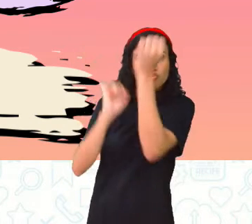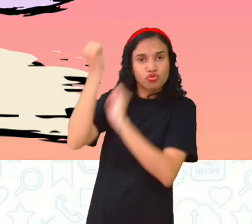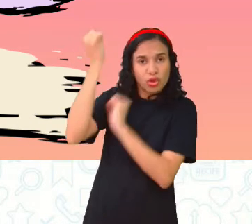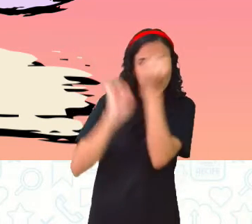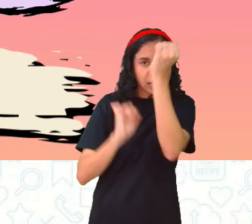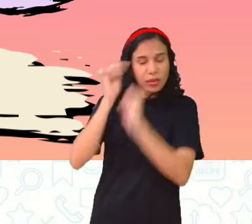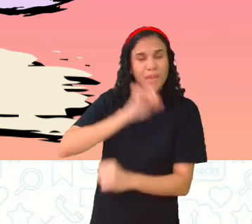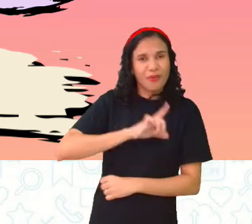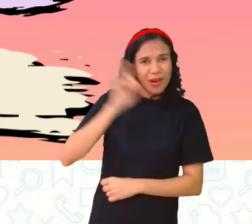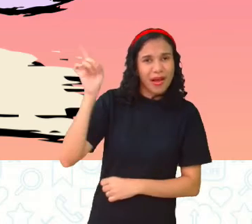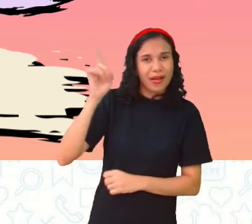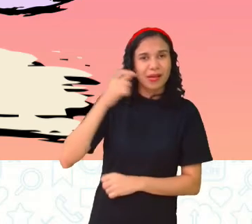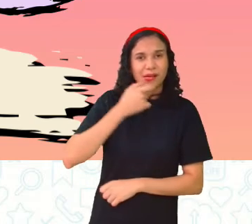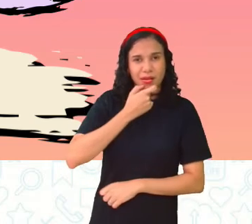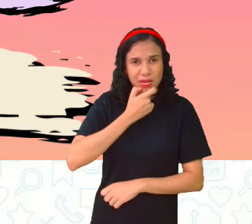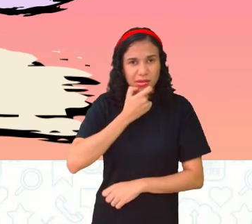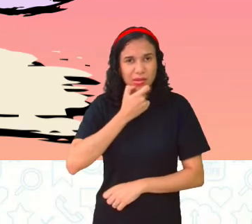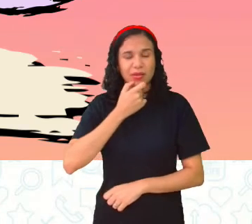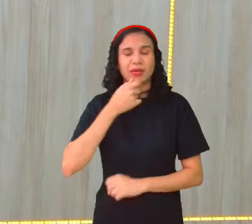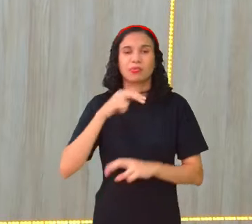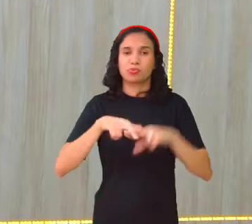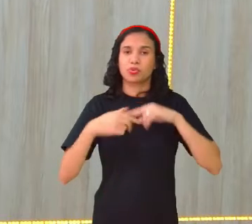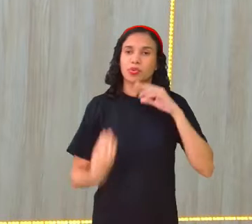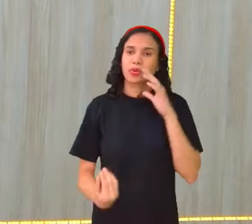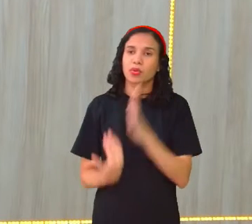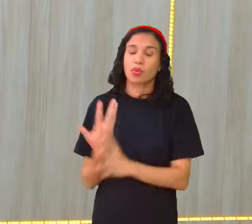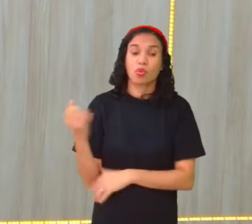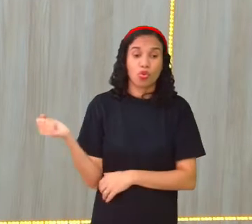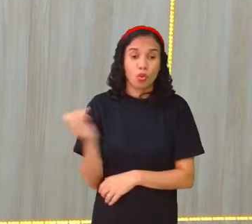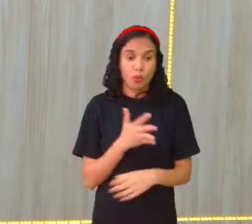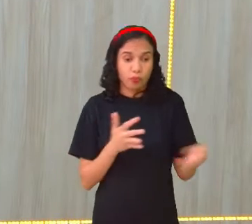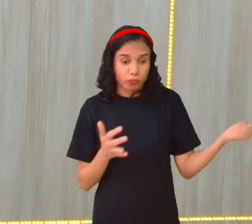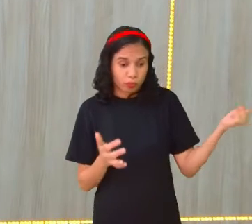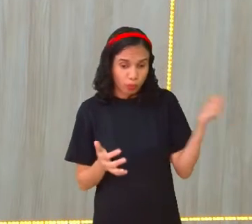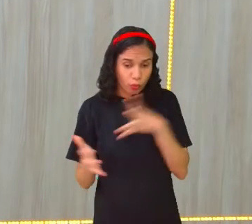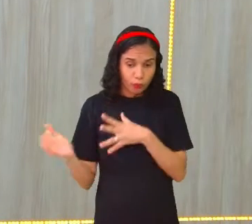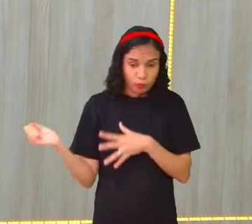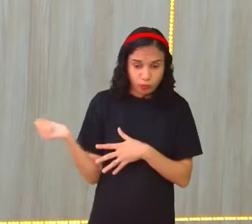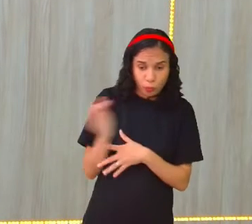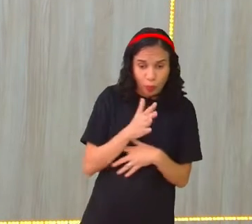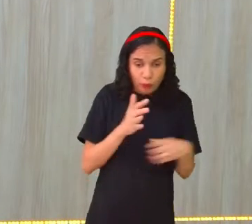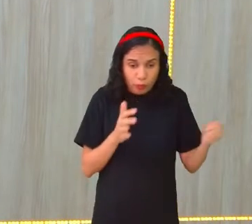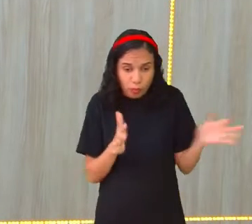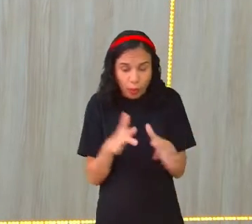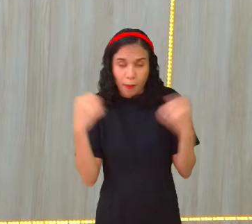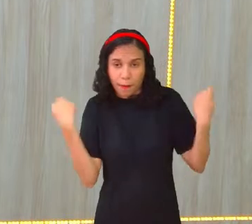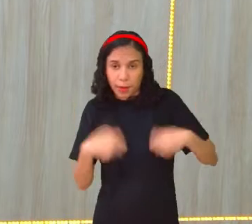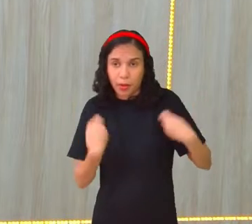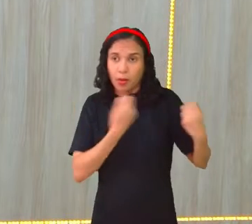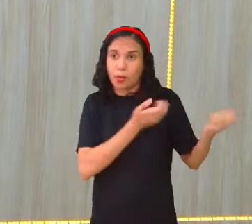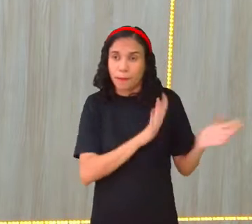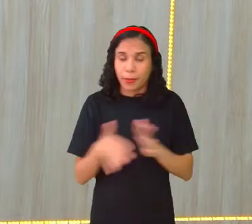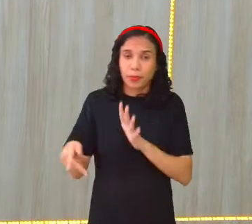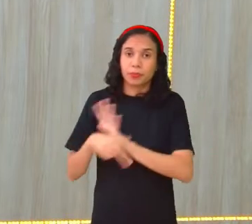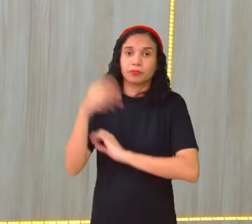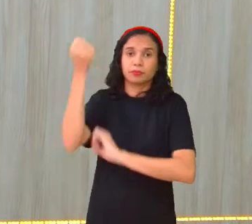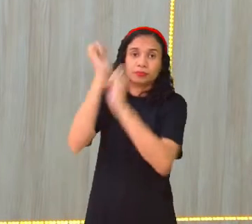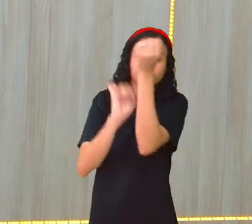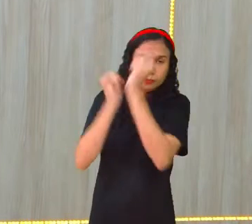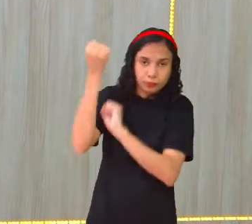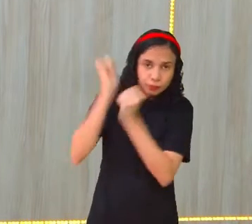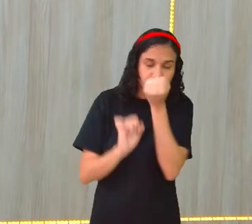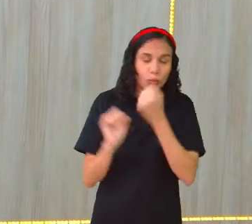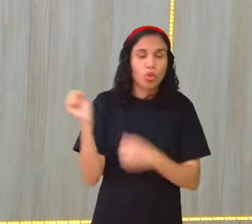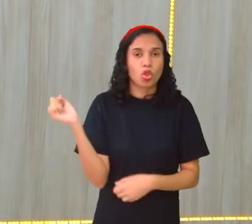na Inglaterra, né, e surgindo, né, novas demandas ali nesse processo todo de industrialização,